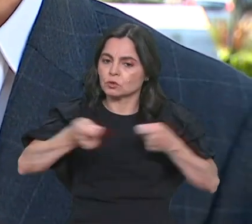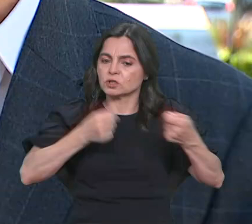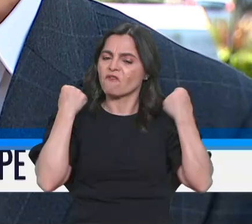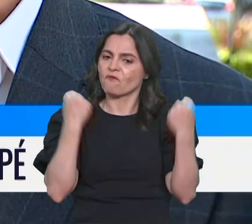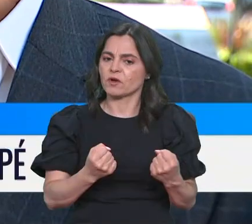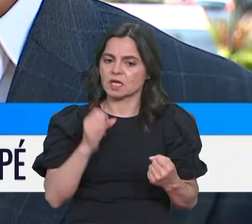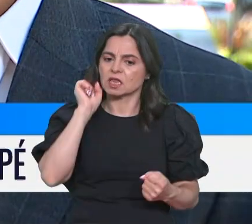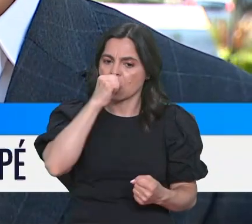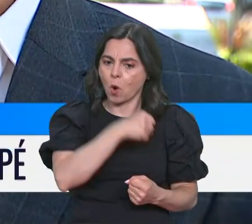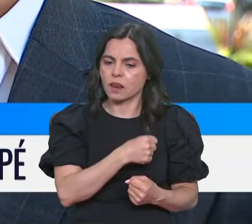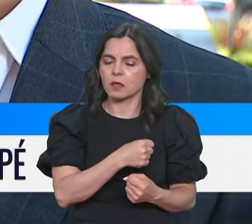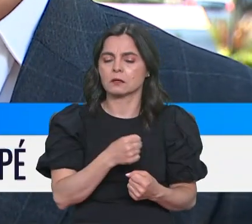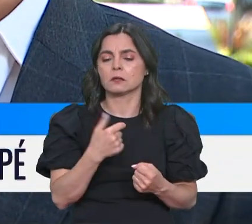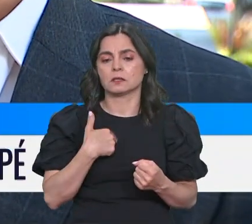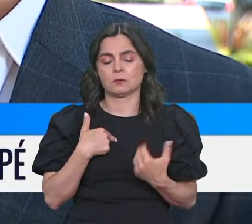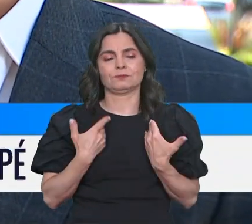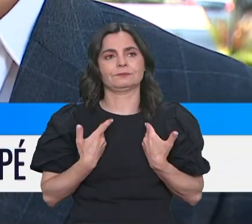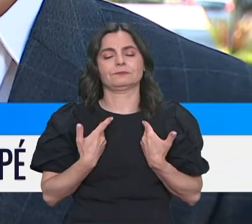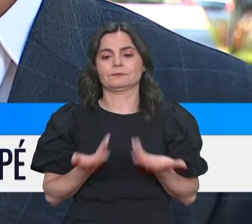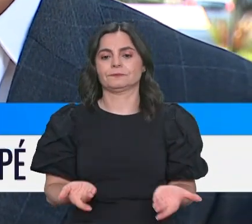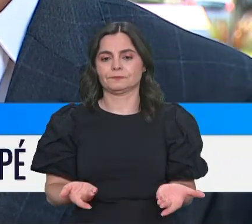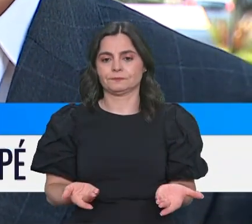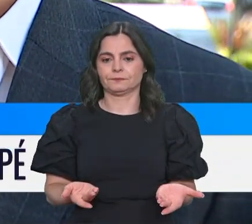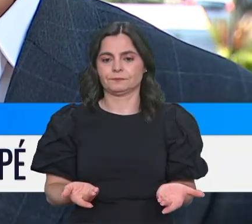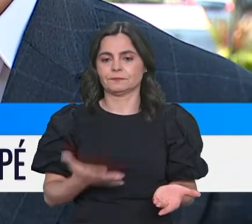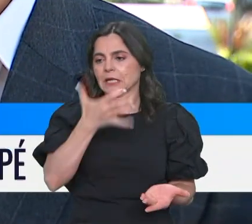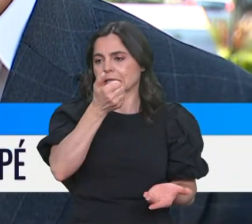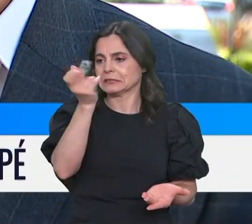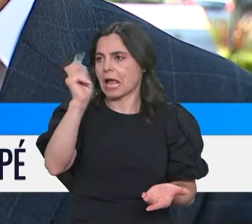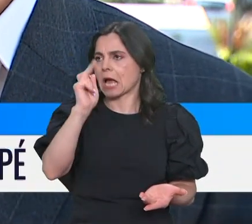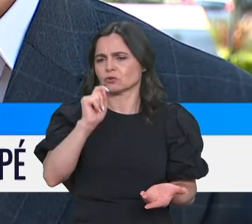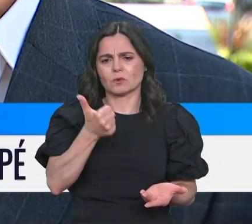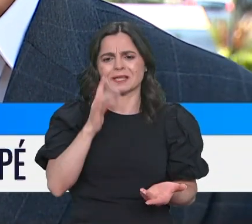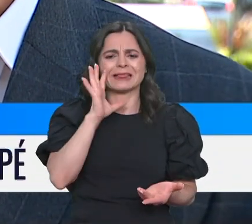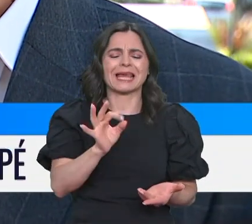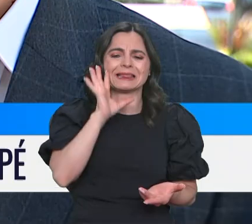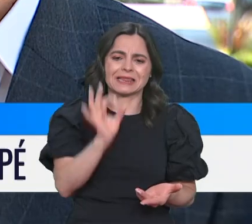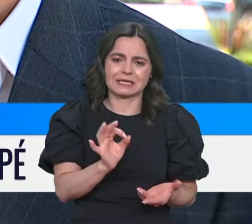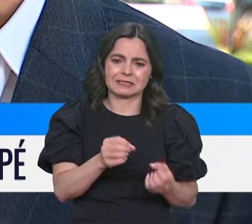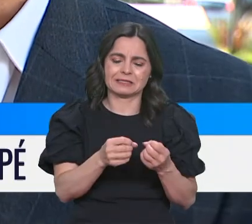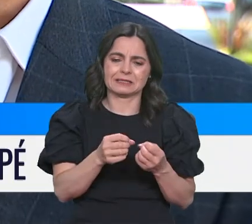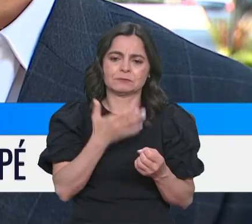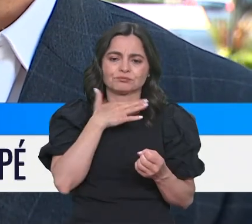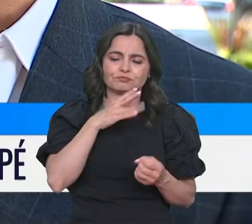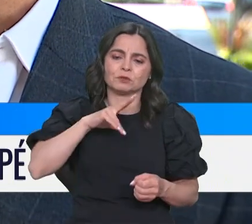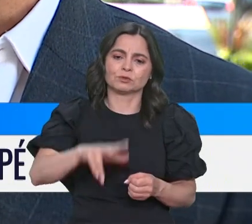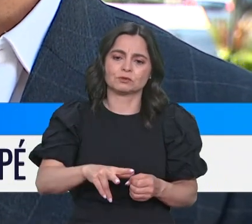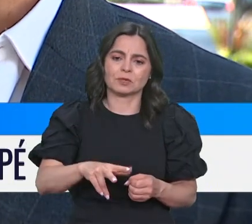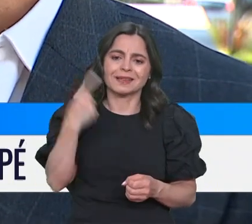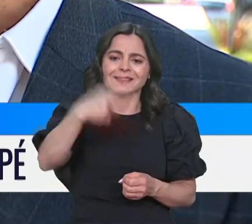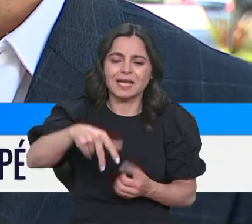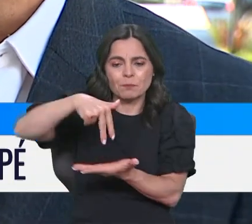com Taiwan e eu estou há 15 anos quase a tentar, ao menos, que Portugal tenha uma